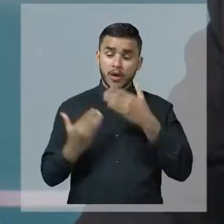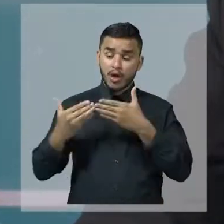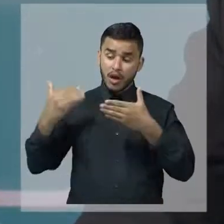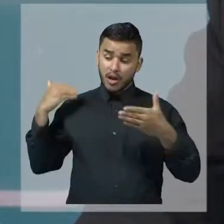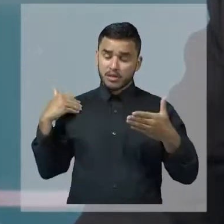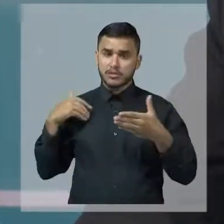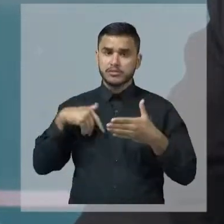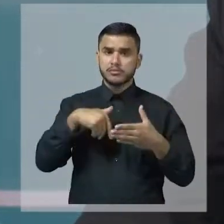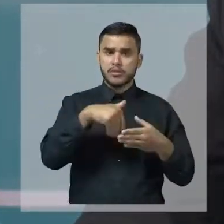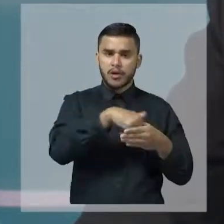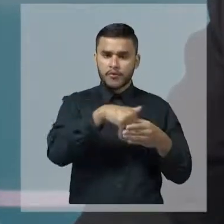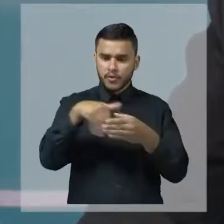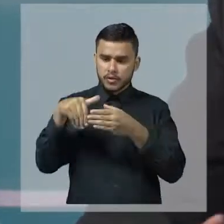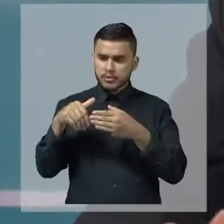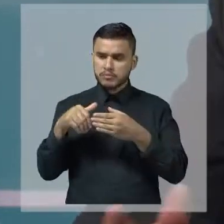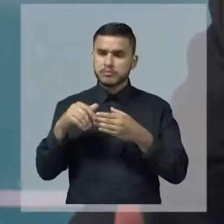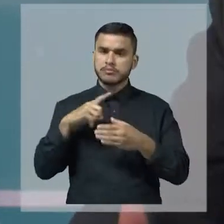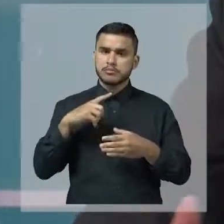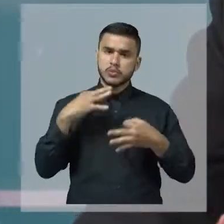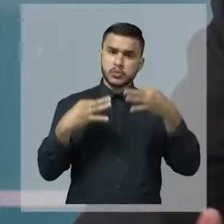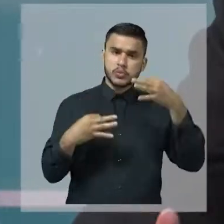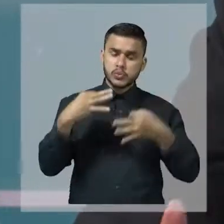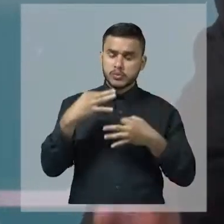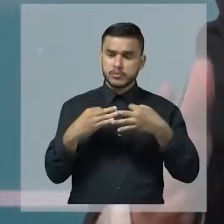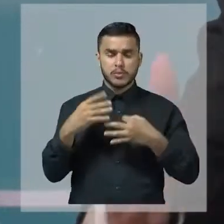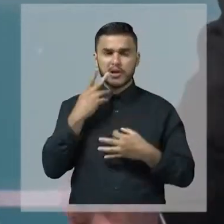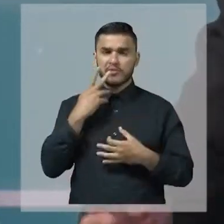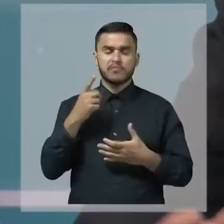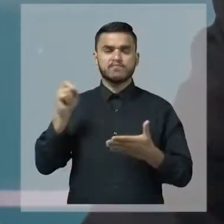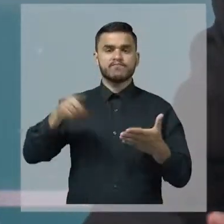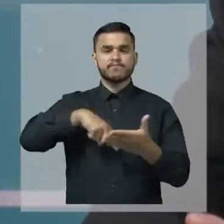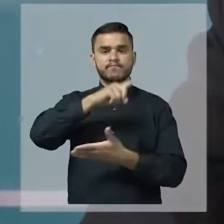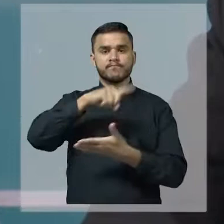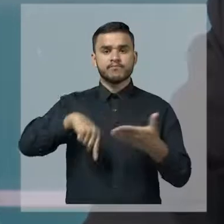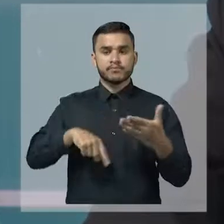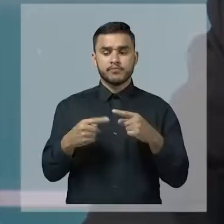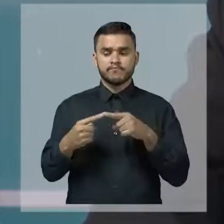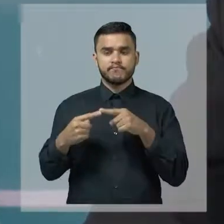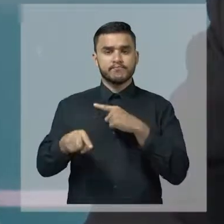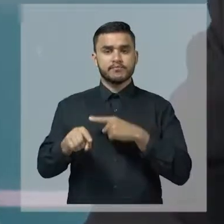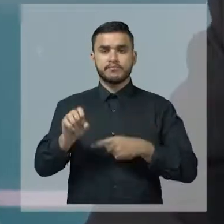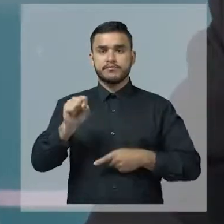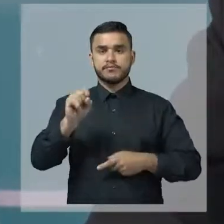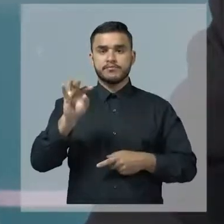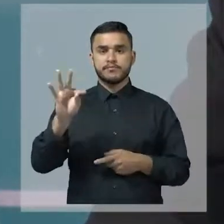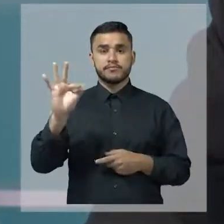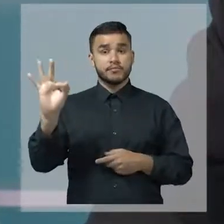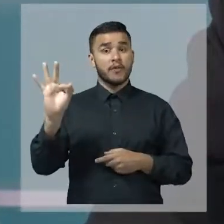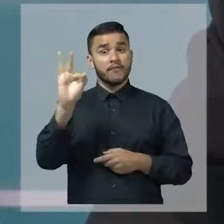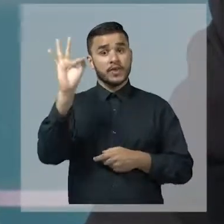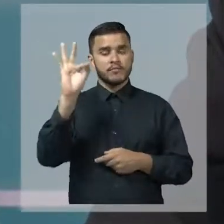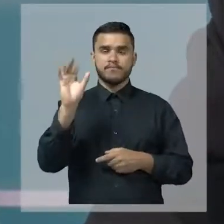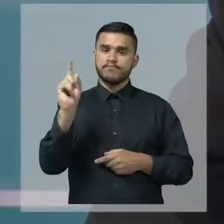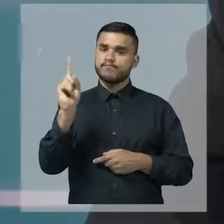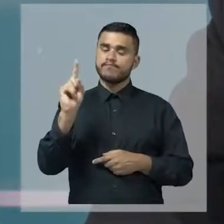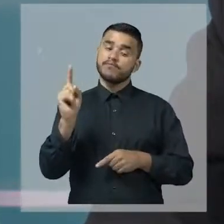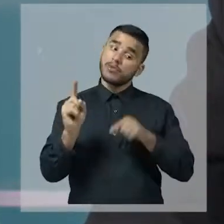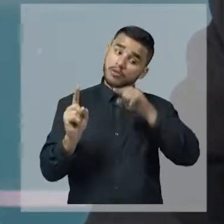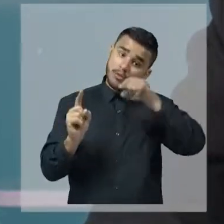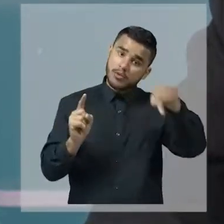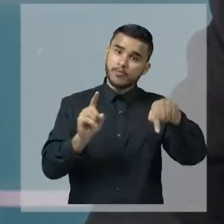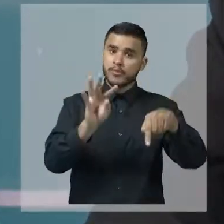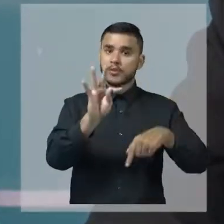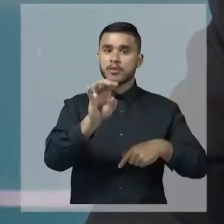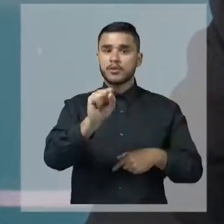anuladas exatamente por falta de competência, suposta falta de competência da Justiça Federal.